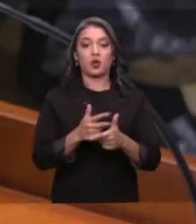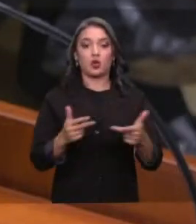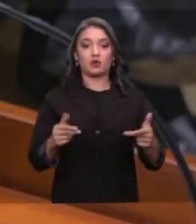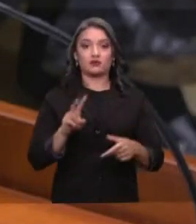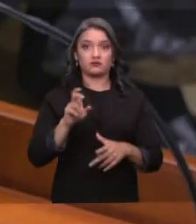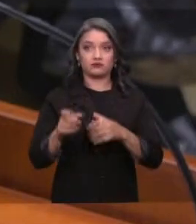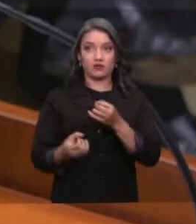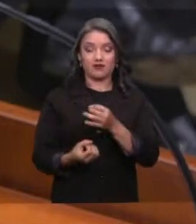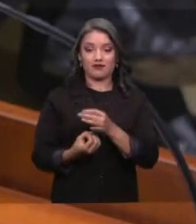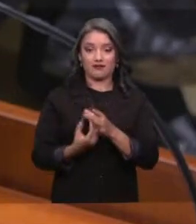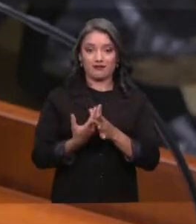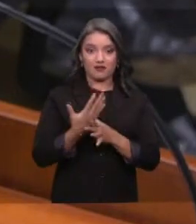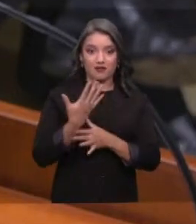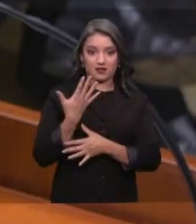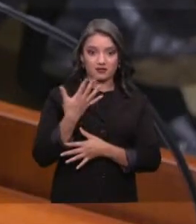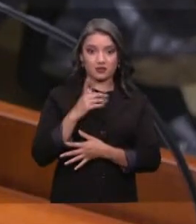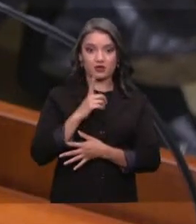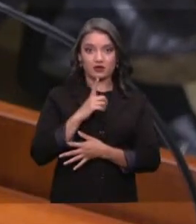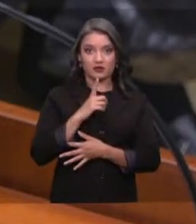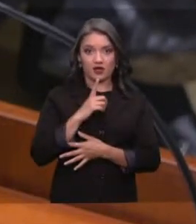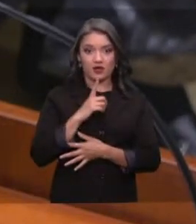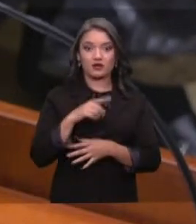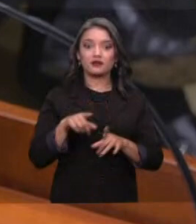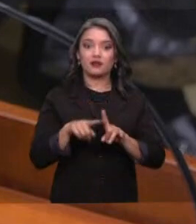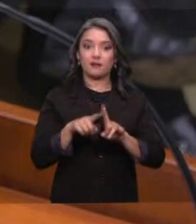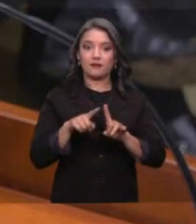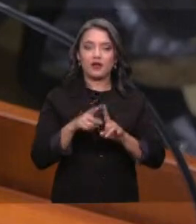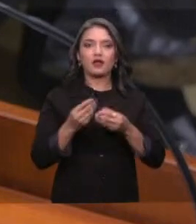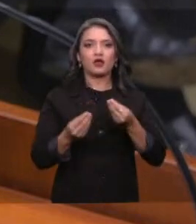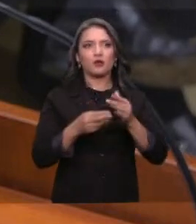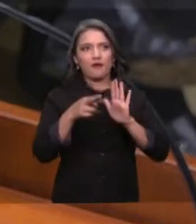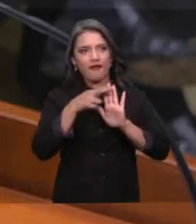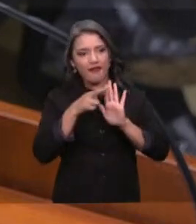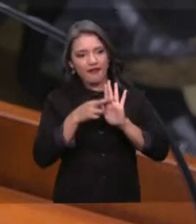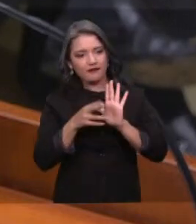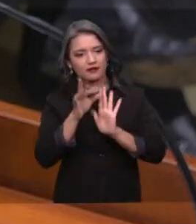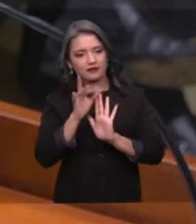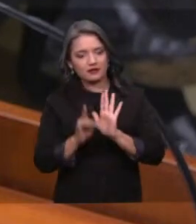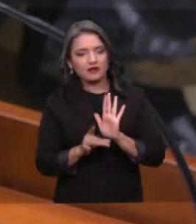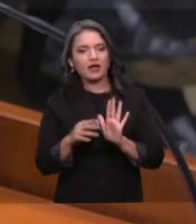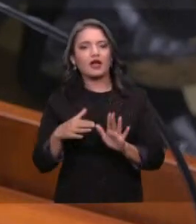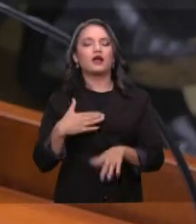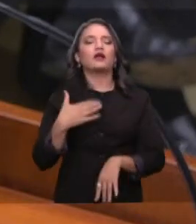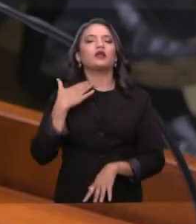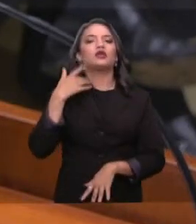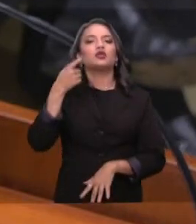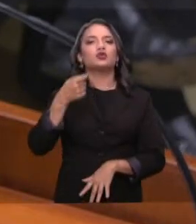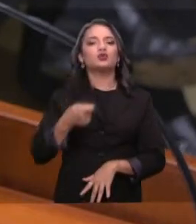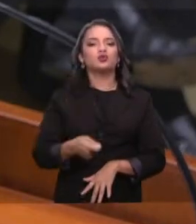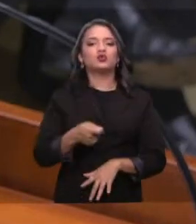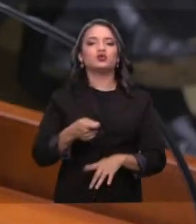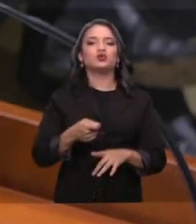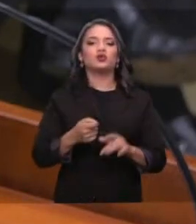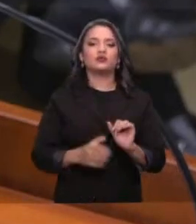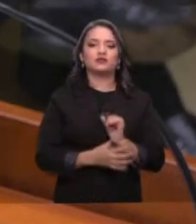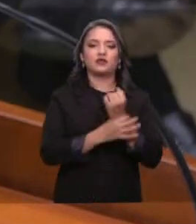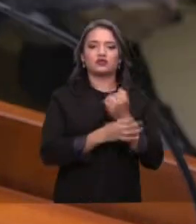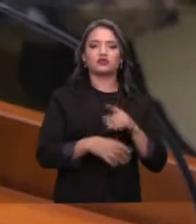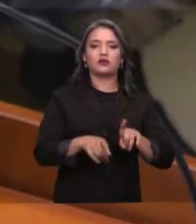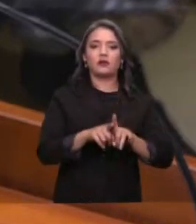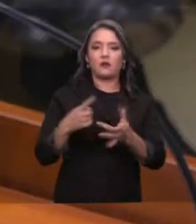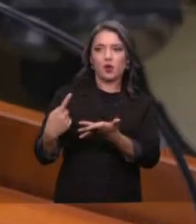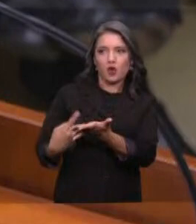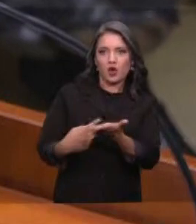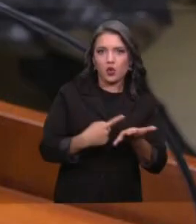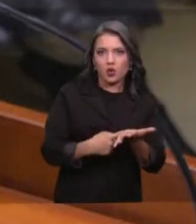o Instituto, mas, em específico, a regulamentação do Instituto do Juiz de Garantias, também o acordo de não persecução penal, os procedimentos de